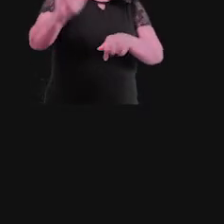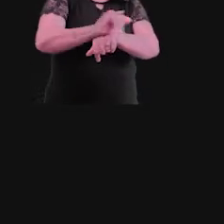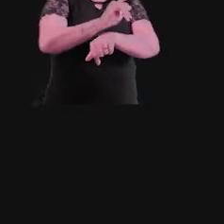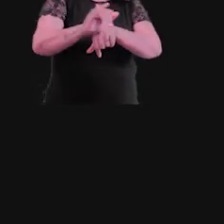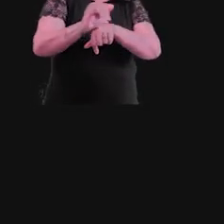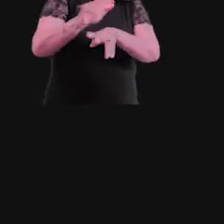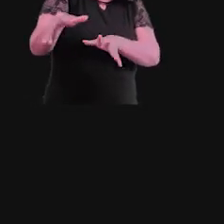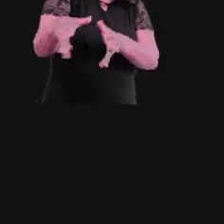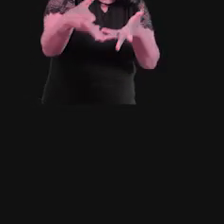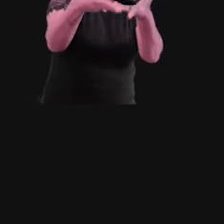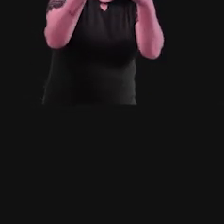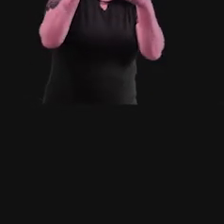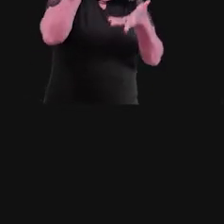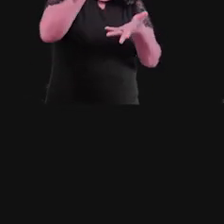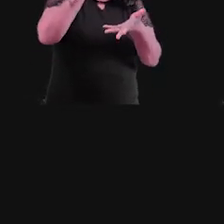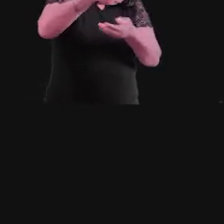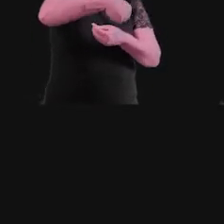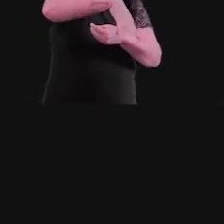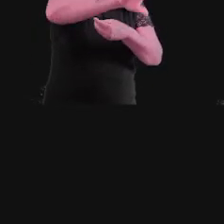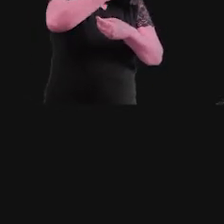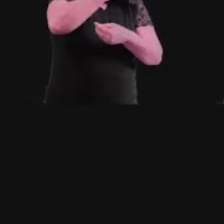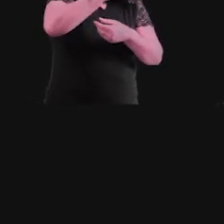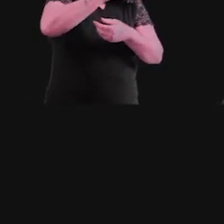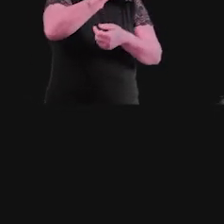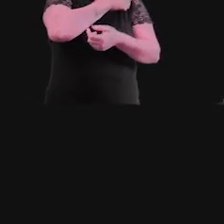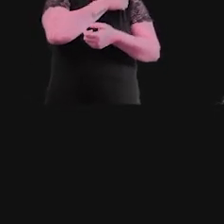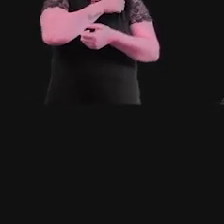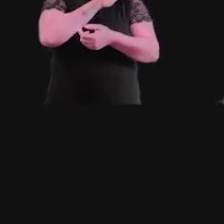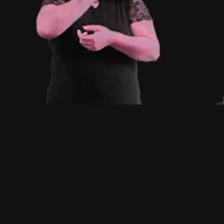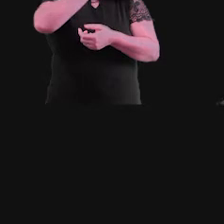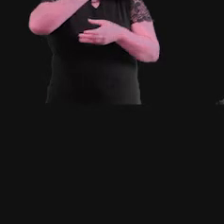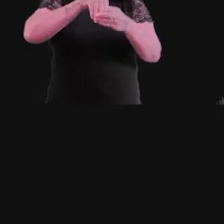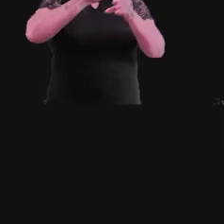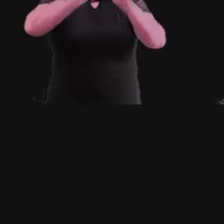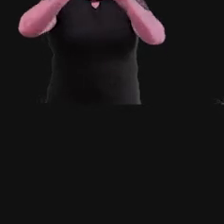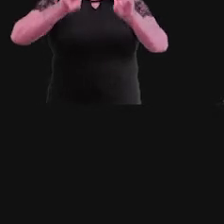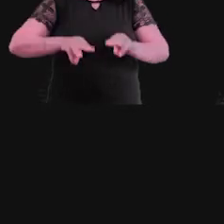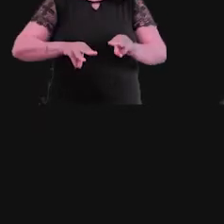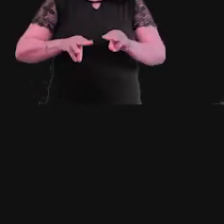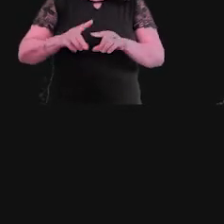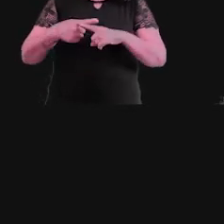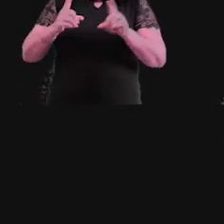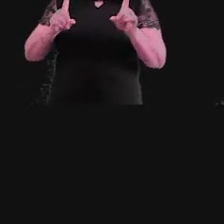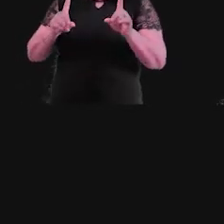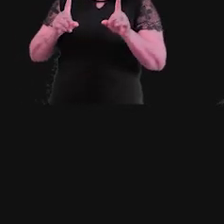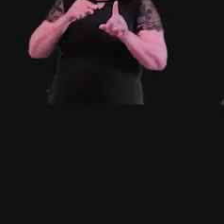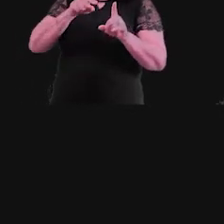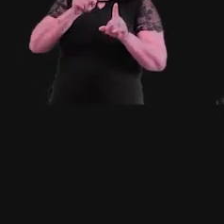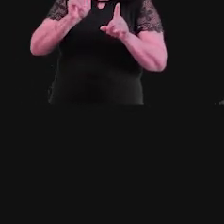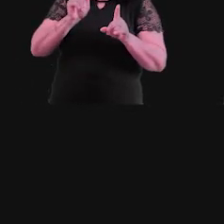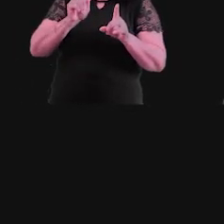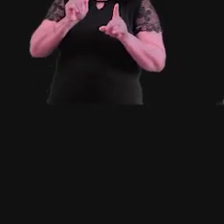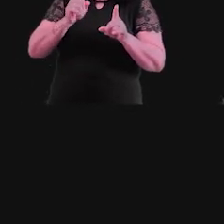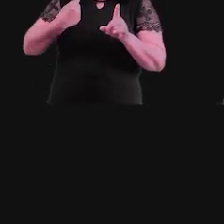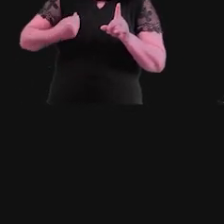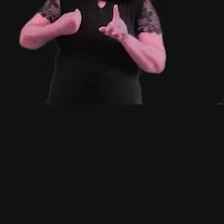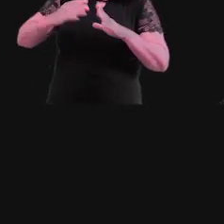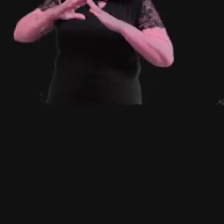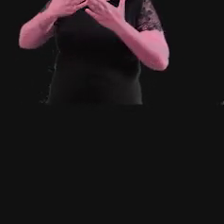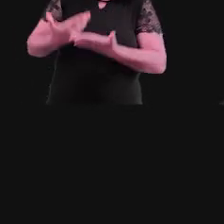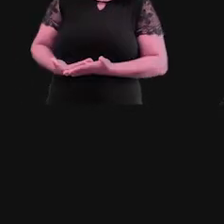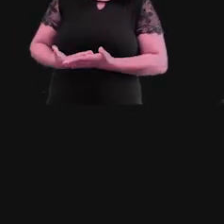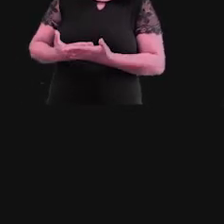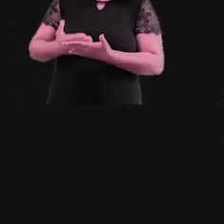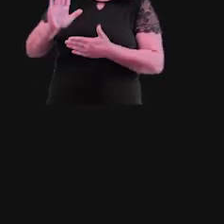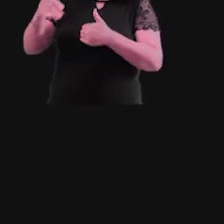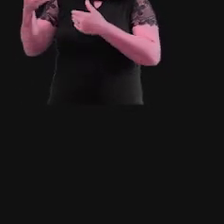estratégias para motivar e para levar os alunos nos museus. Mas e quando eles não estão na escola, né? Como levar esse público para dentro do